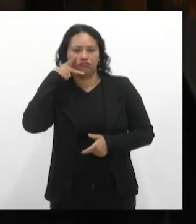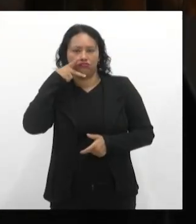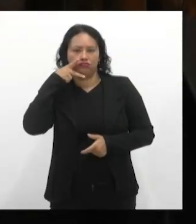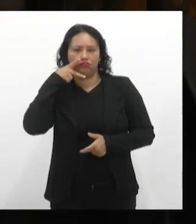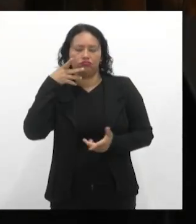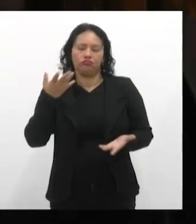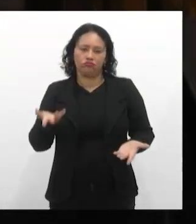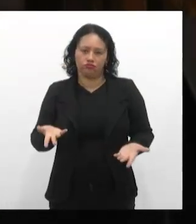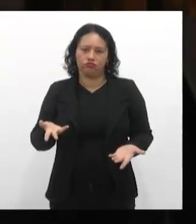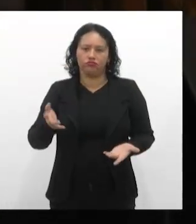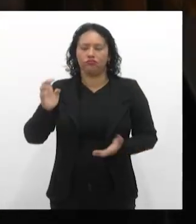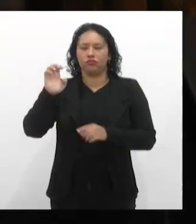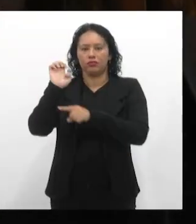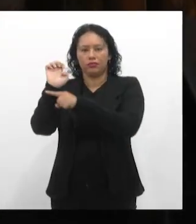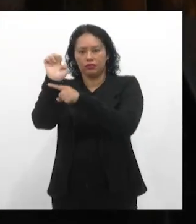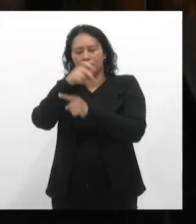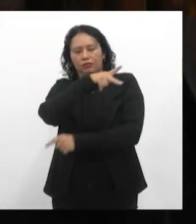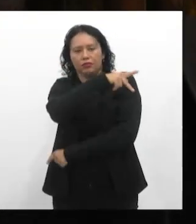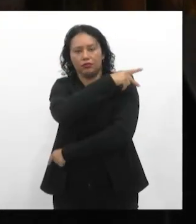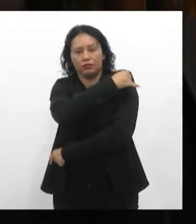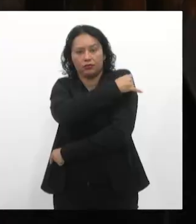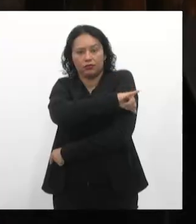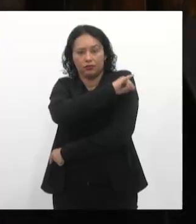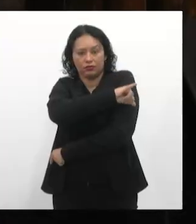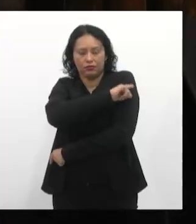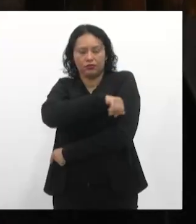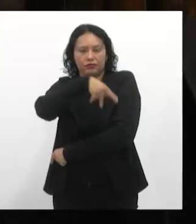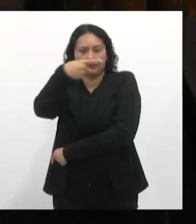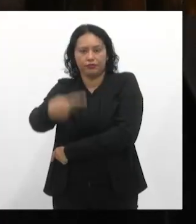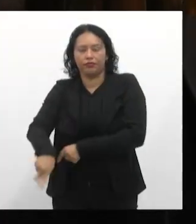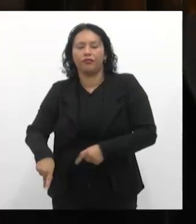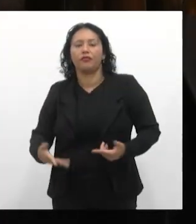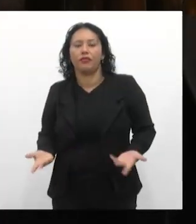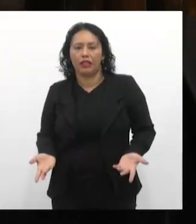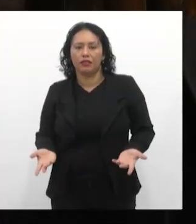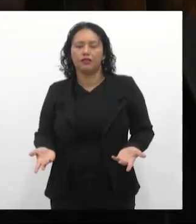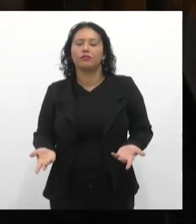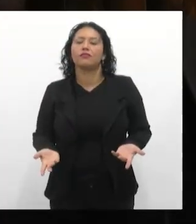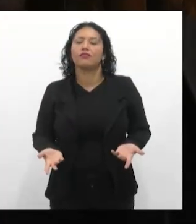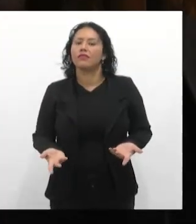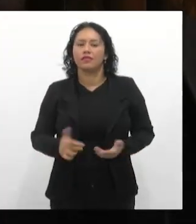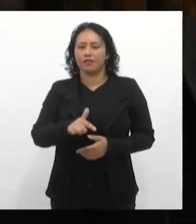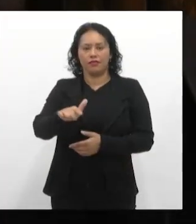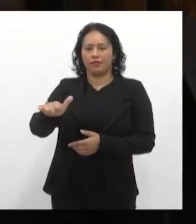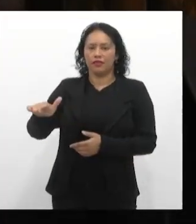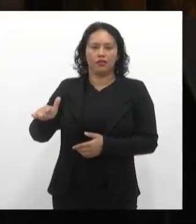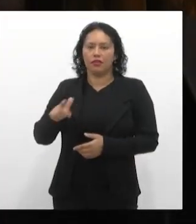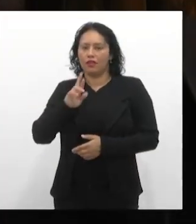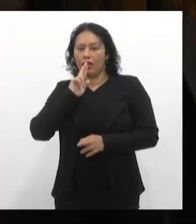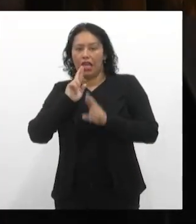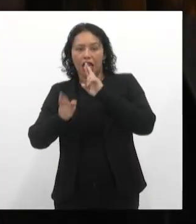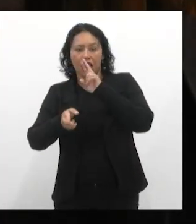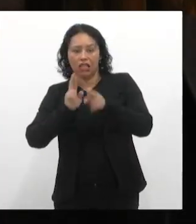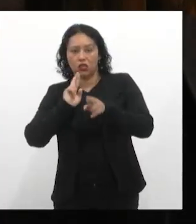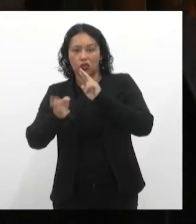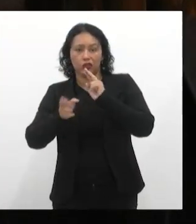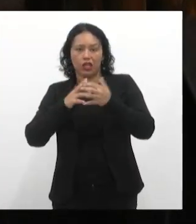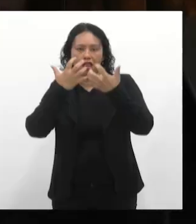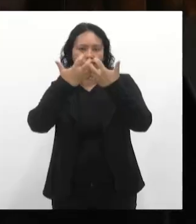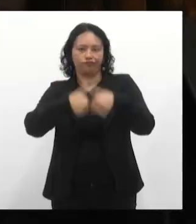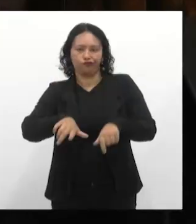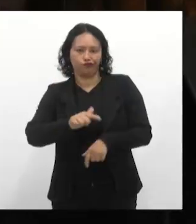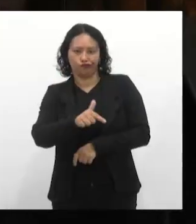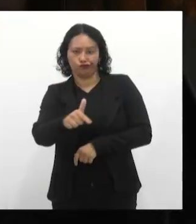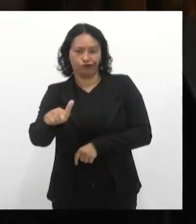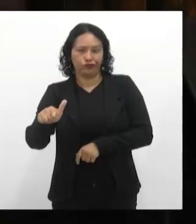Estado, demonstrou que a sua política habitacional não teve resultados proporcionais nem